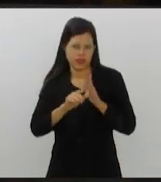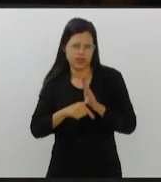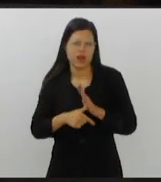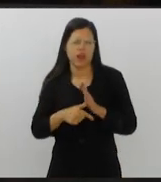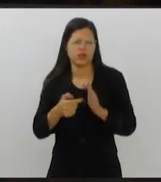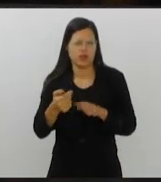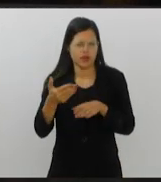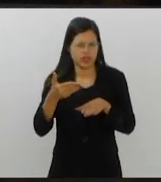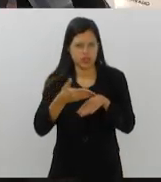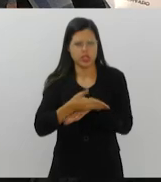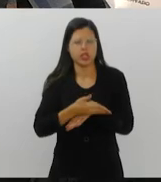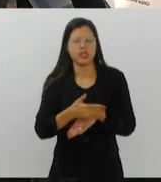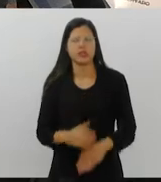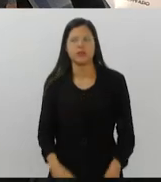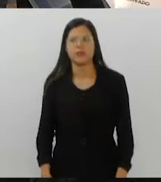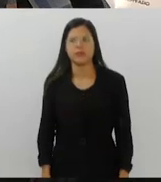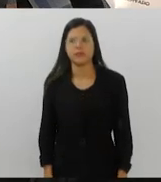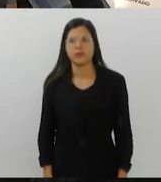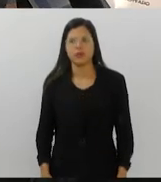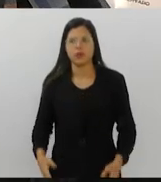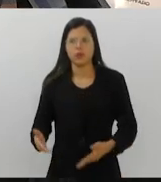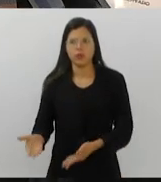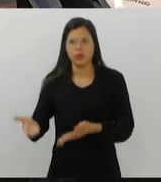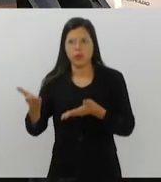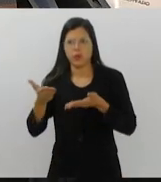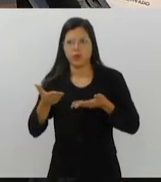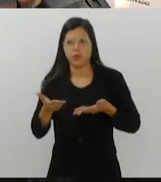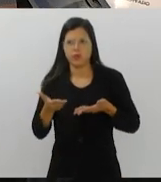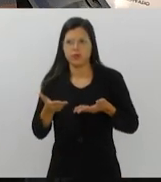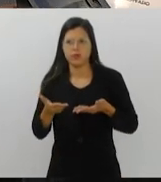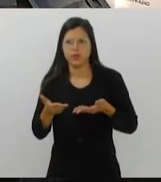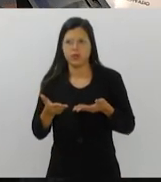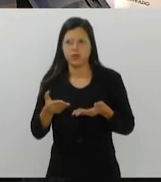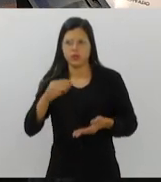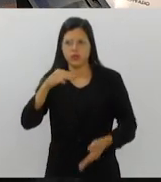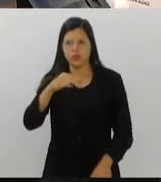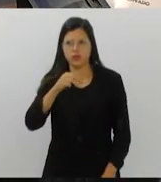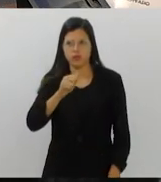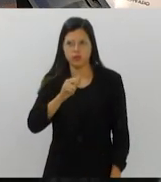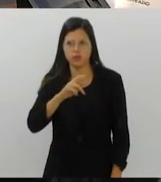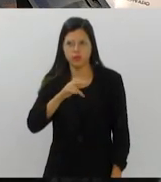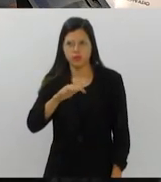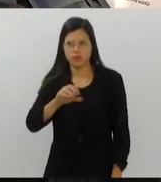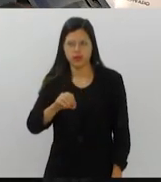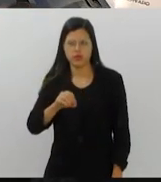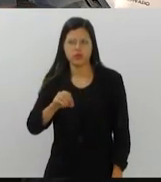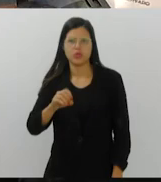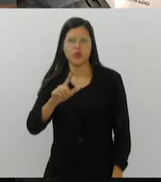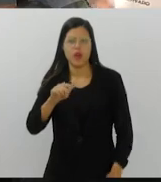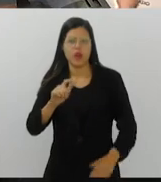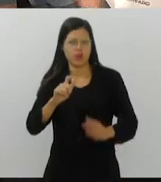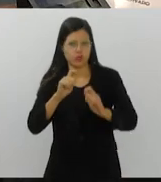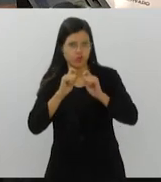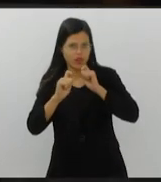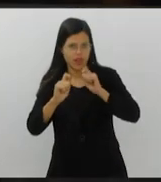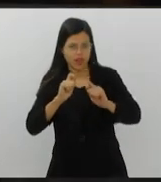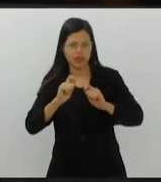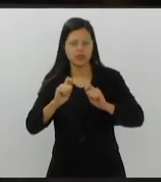pouco ele estará conosco. Convido o senhor Márcio Ferreira, que é jornalista e